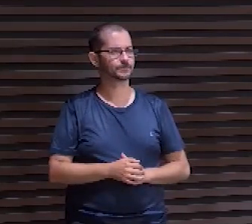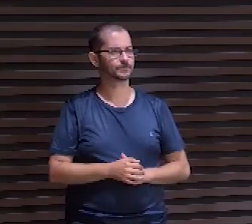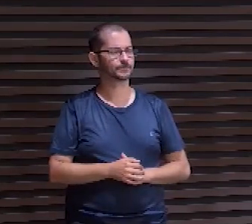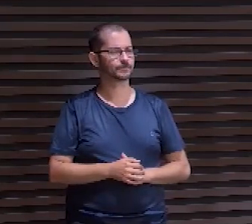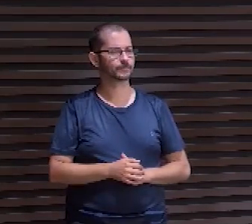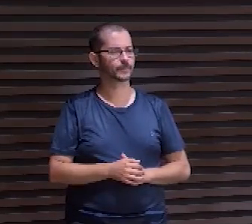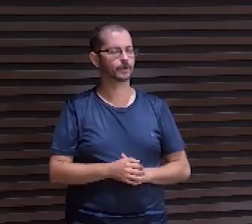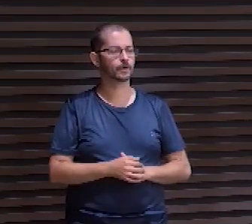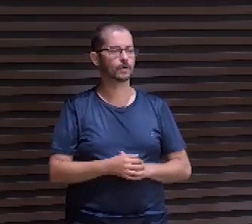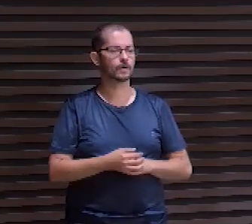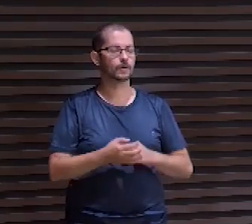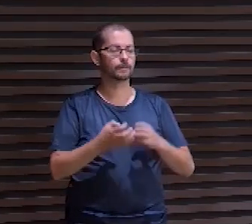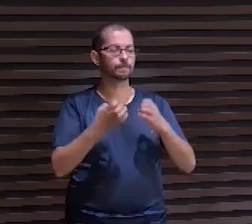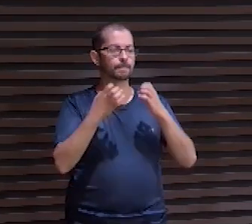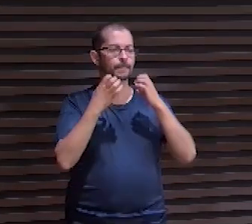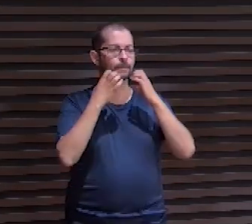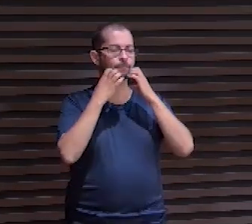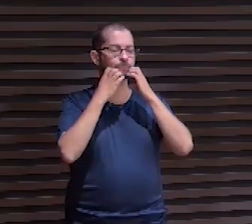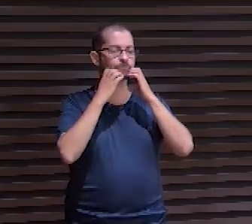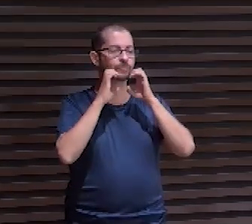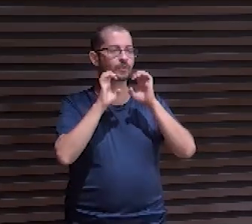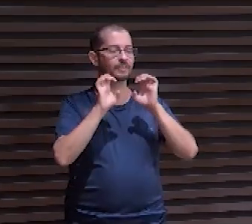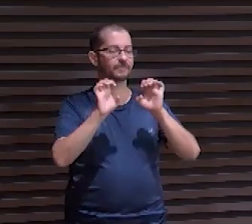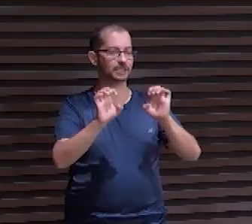O evangelista Ken Gaub,